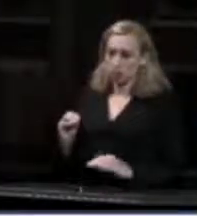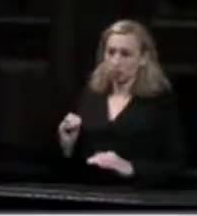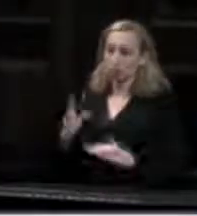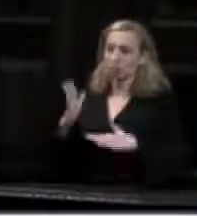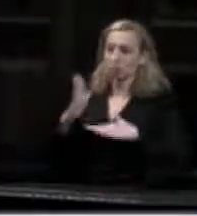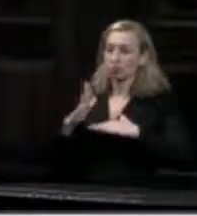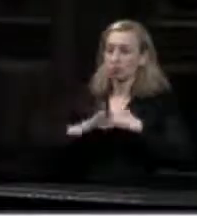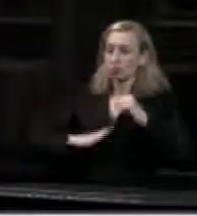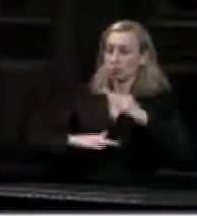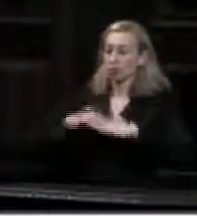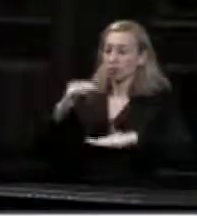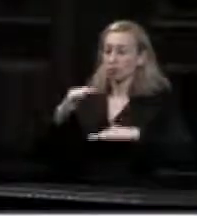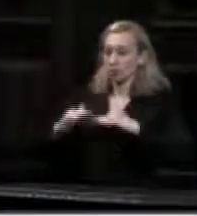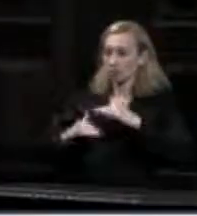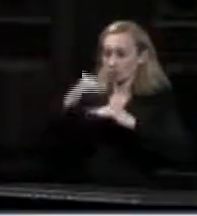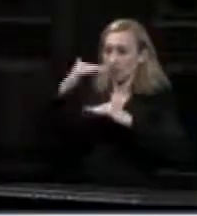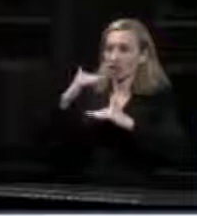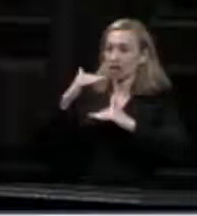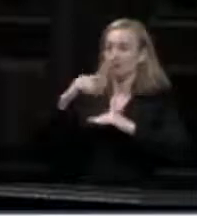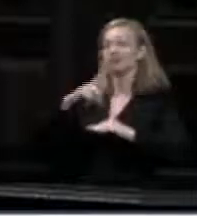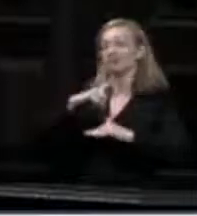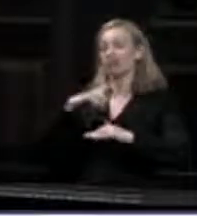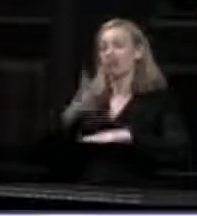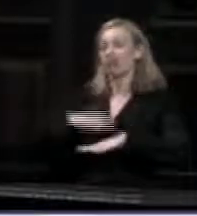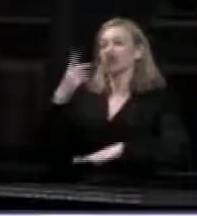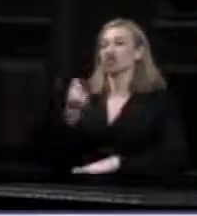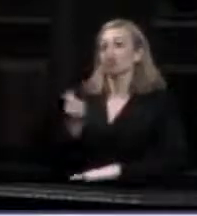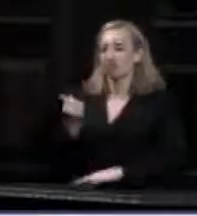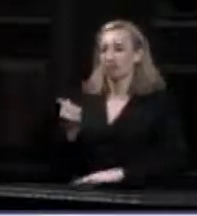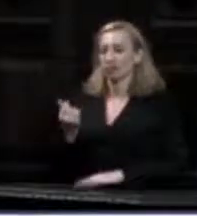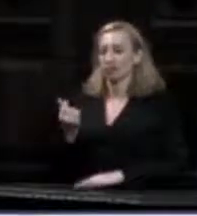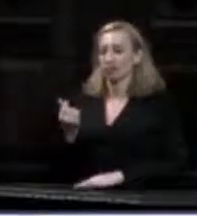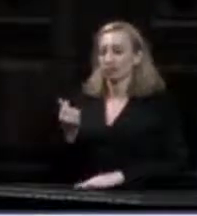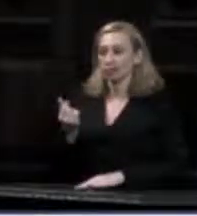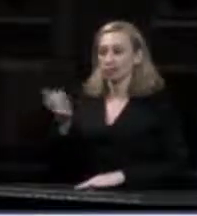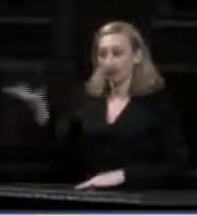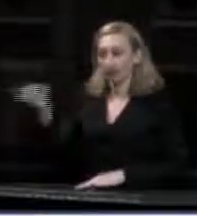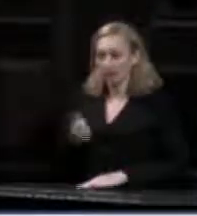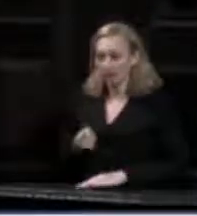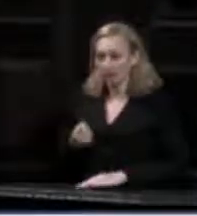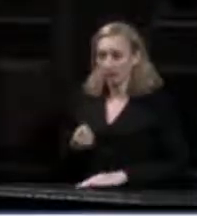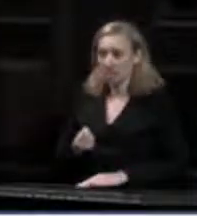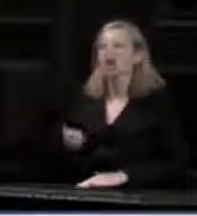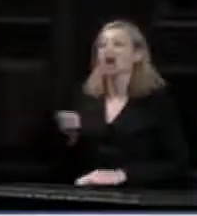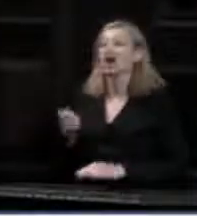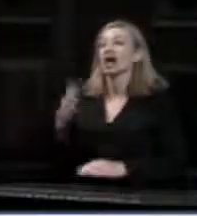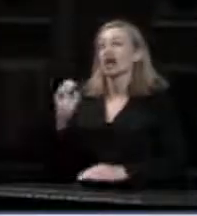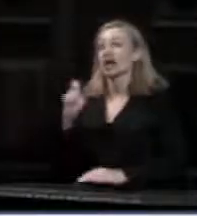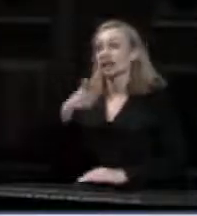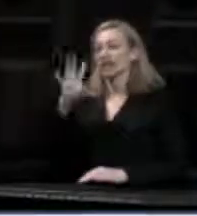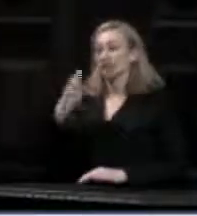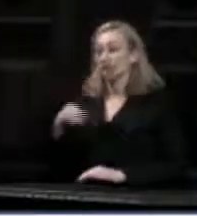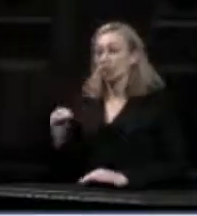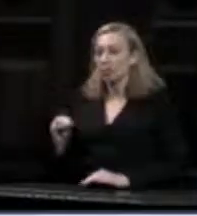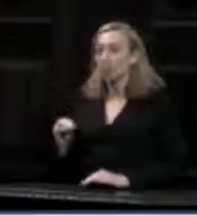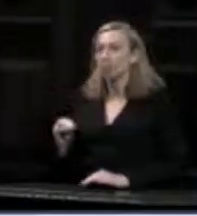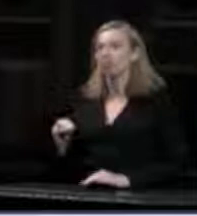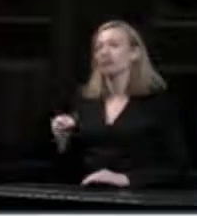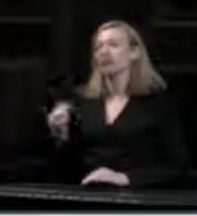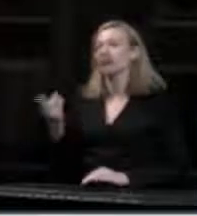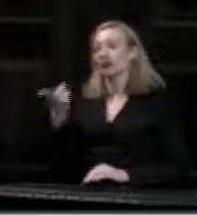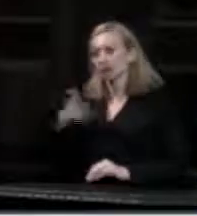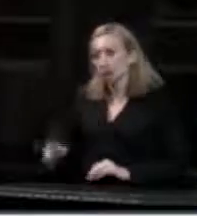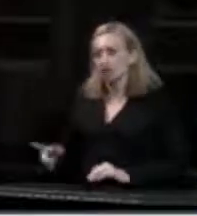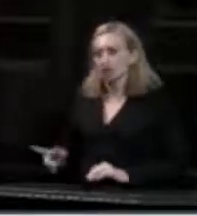via de conseqüência é uma eleição pra repetir o mesmo volto a